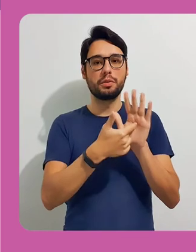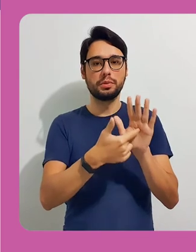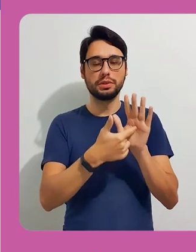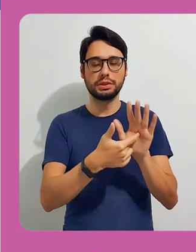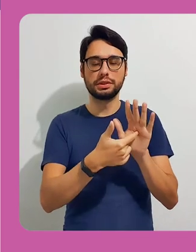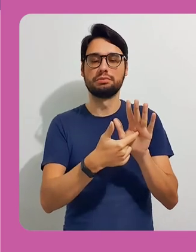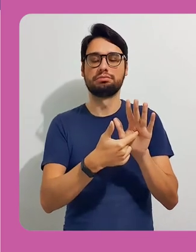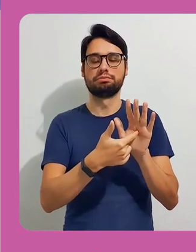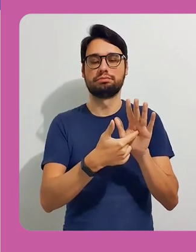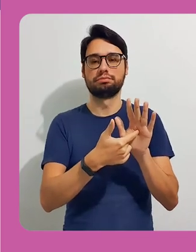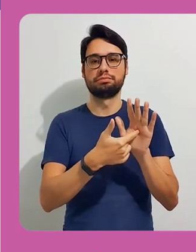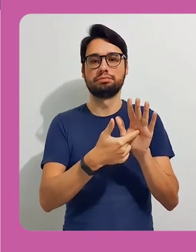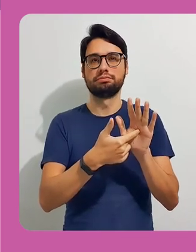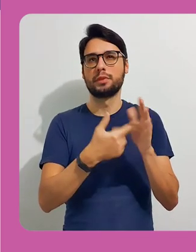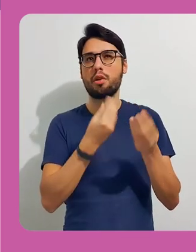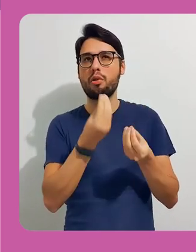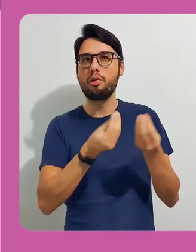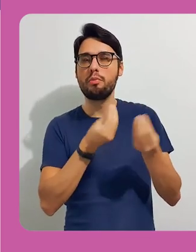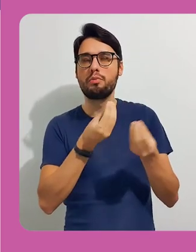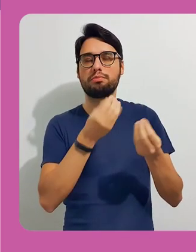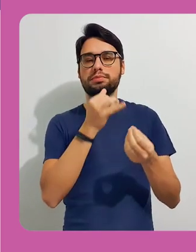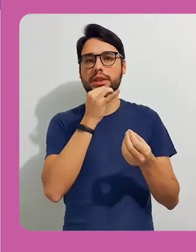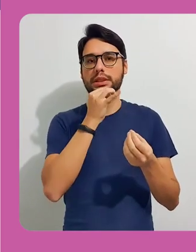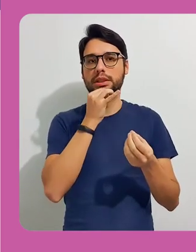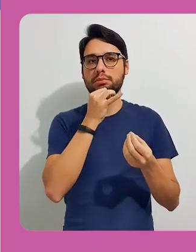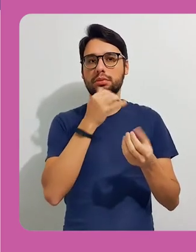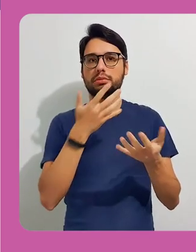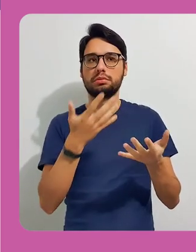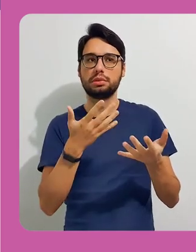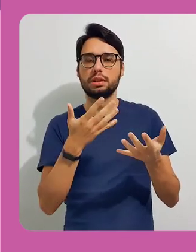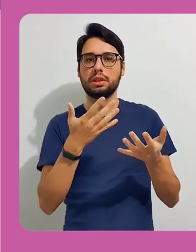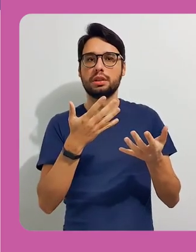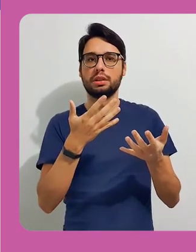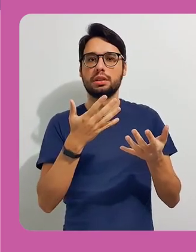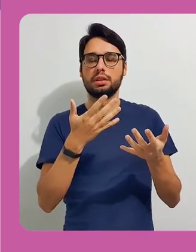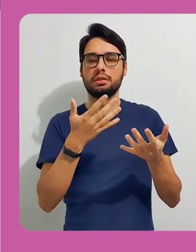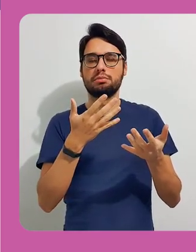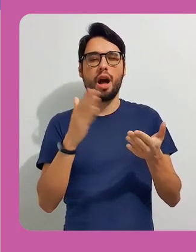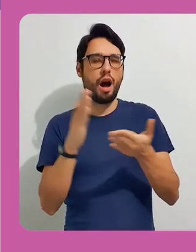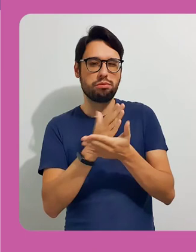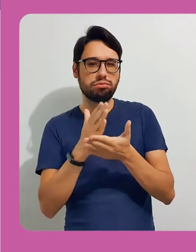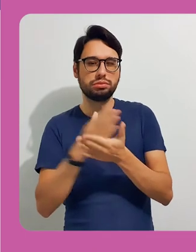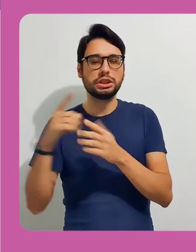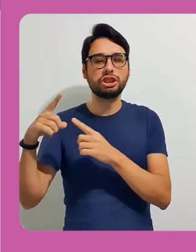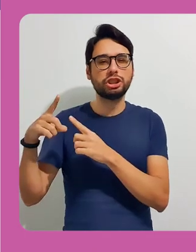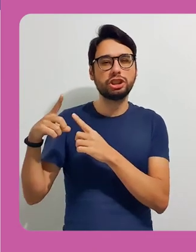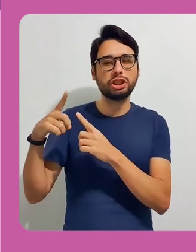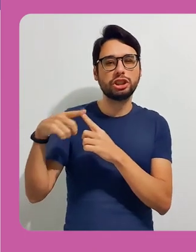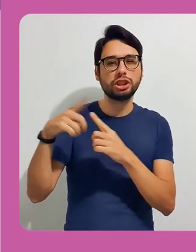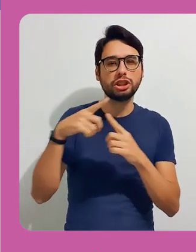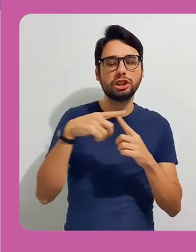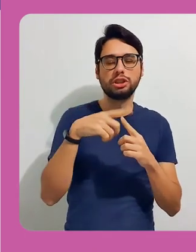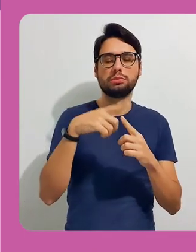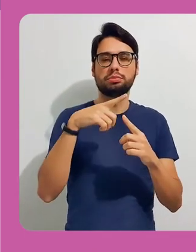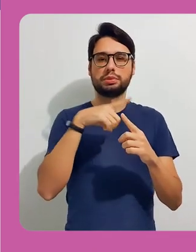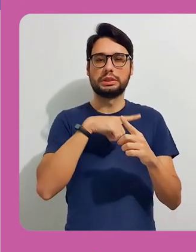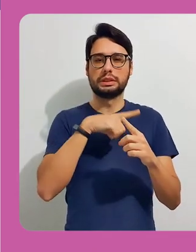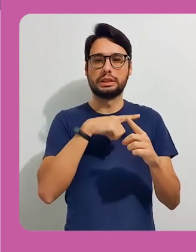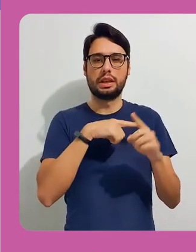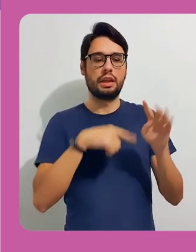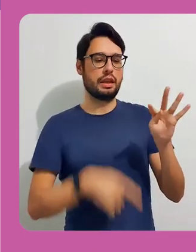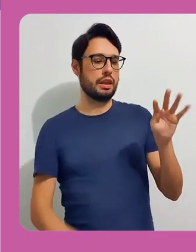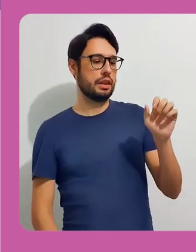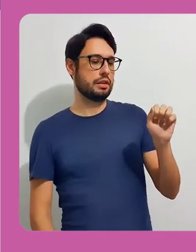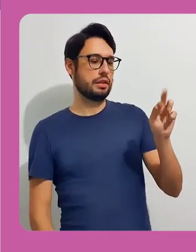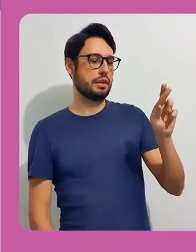então não temos nenhuma avaliação para ser feito um próximo vídeo